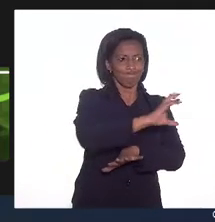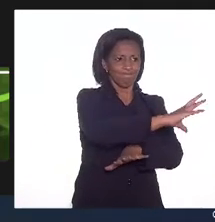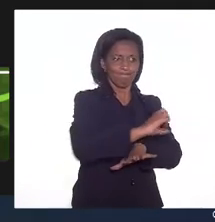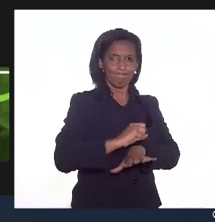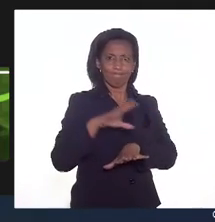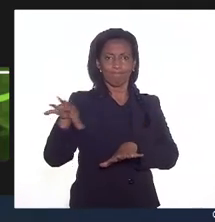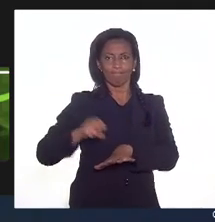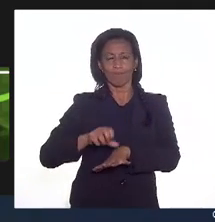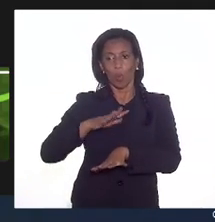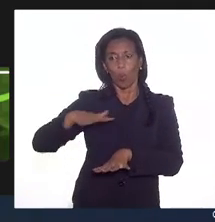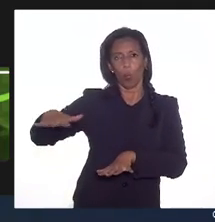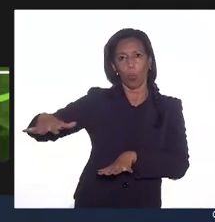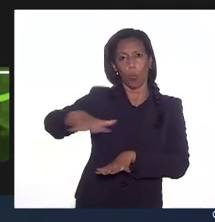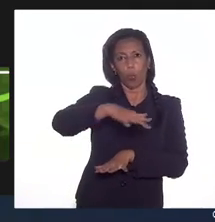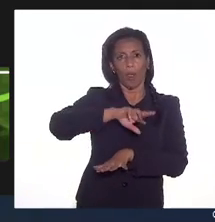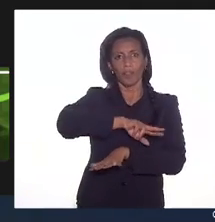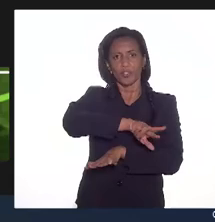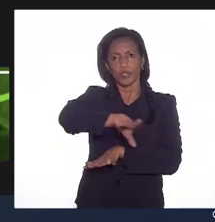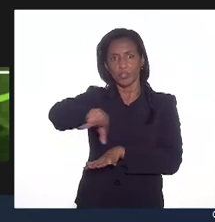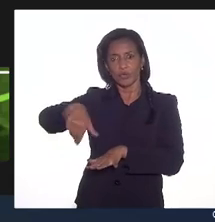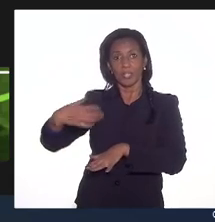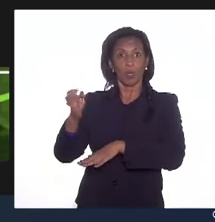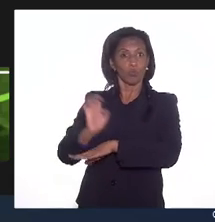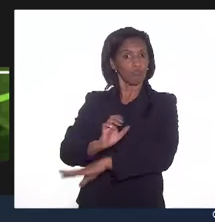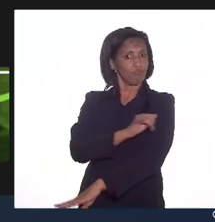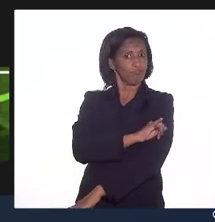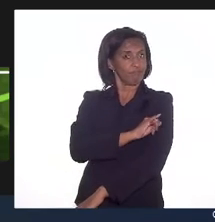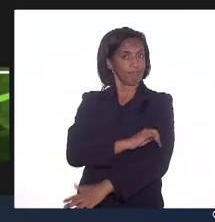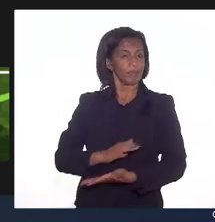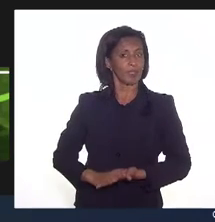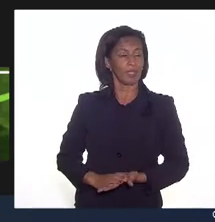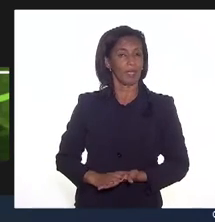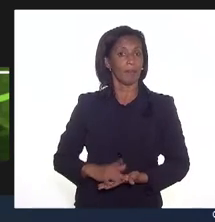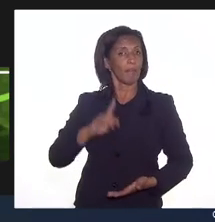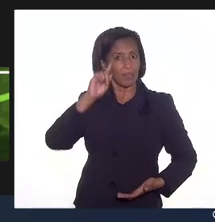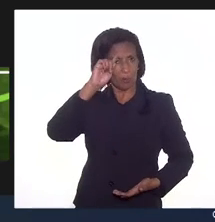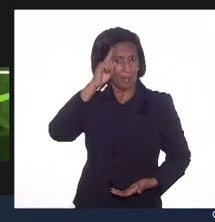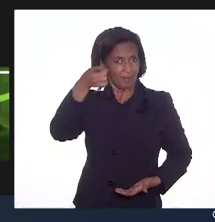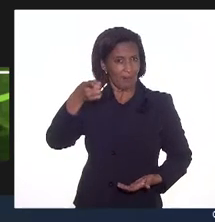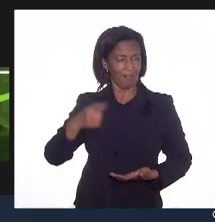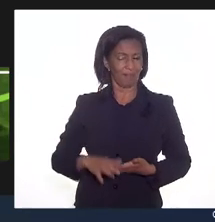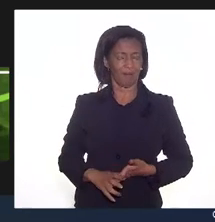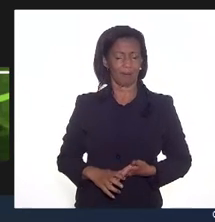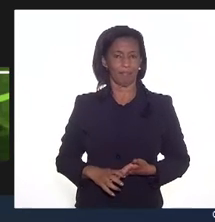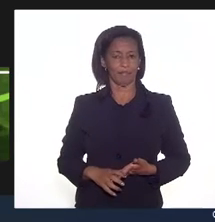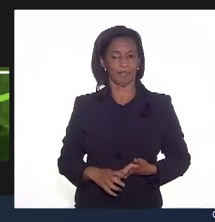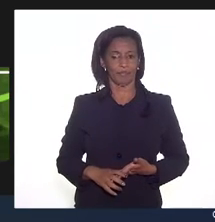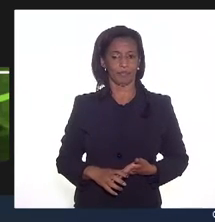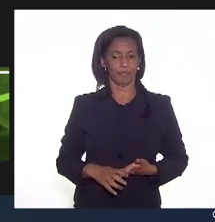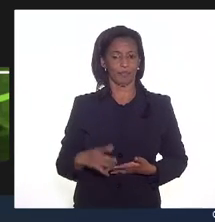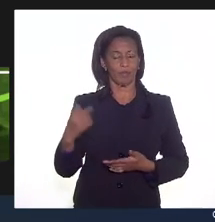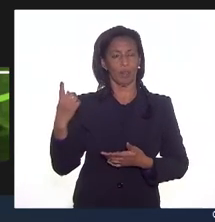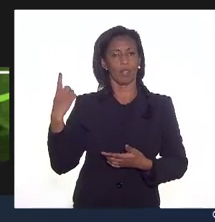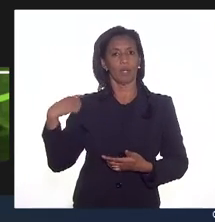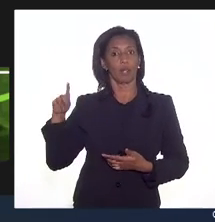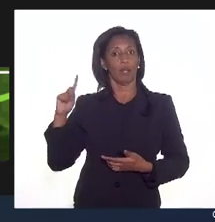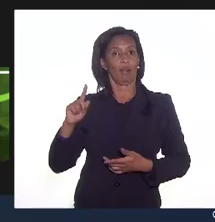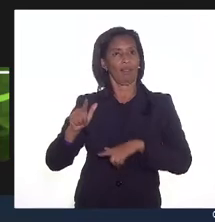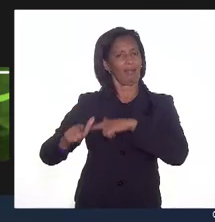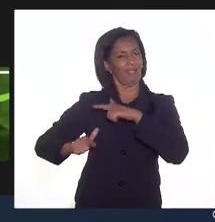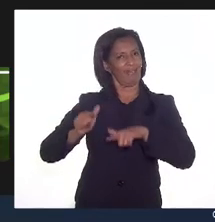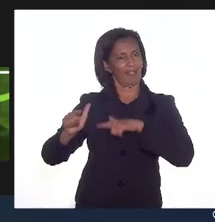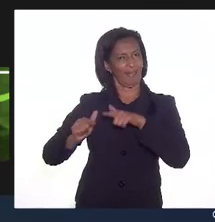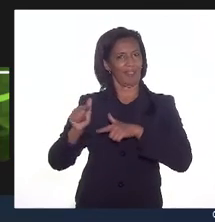territórios diferentes que é o estado do Rio de Janeiro só para a gente ter uma ideia no meu dever de casa